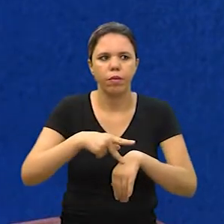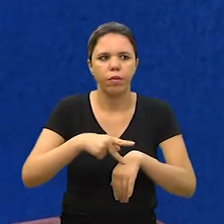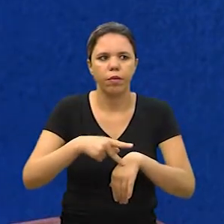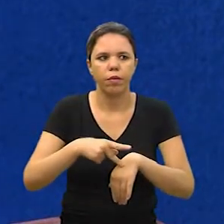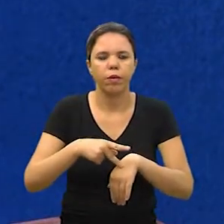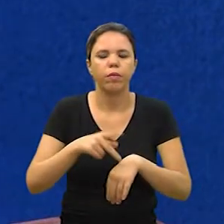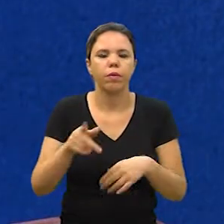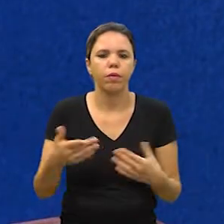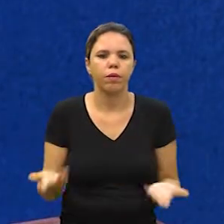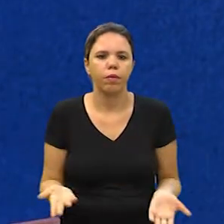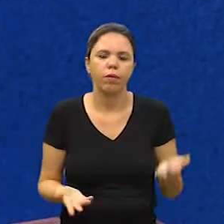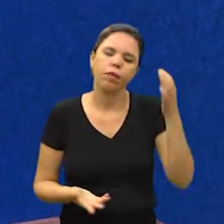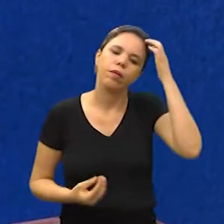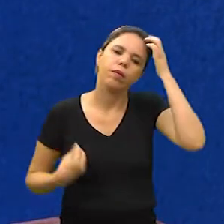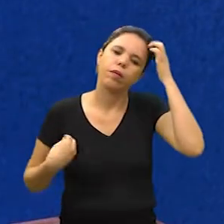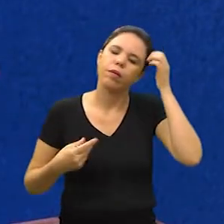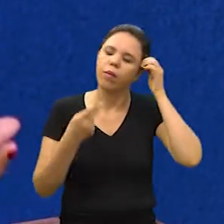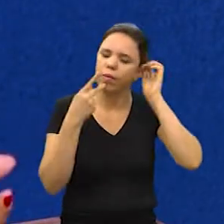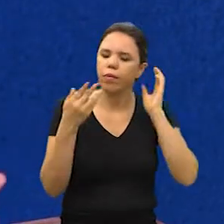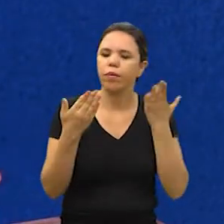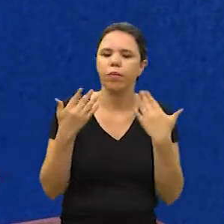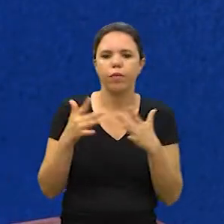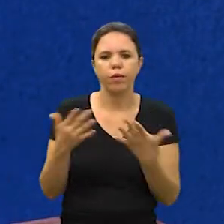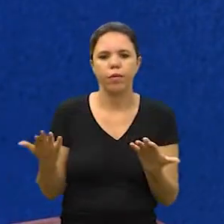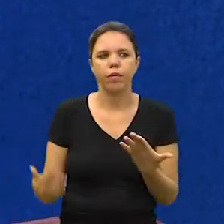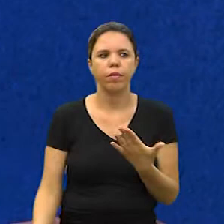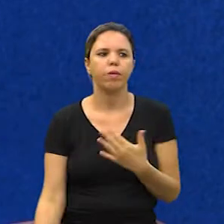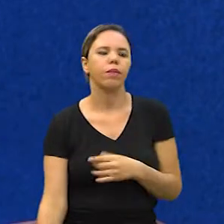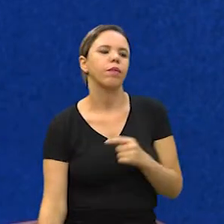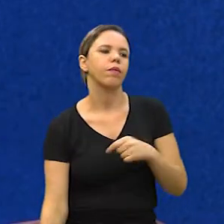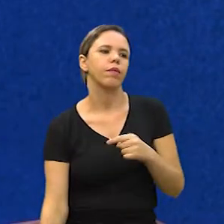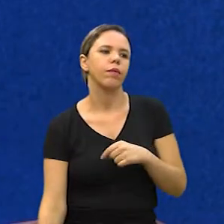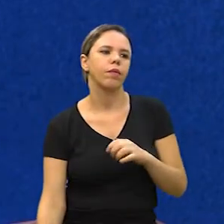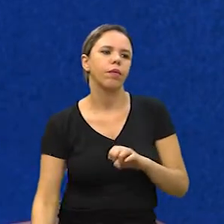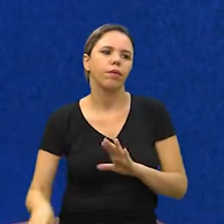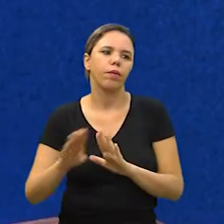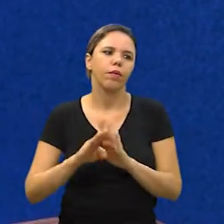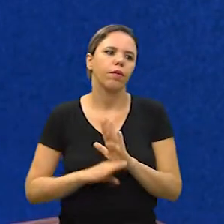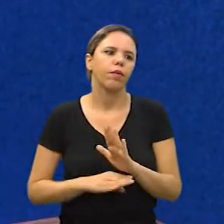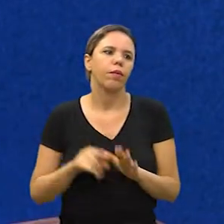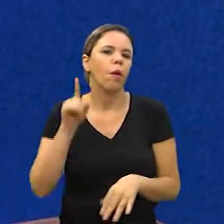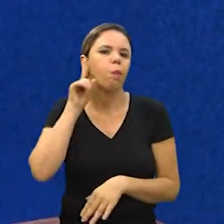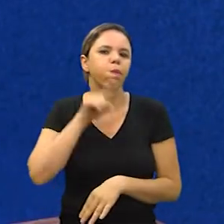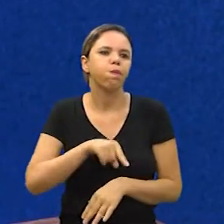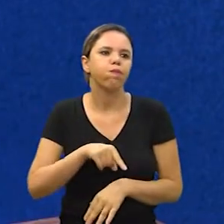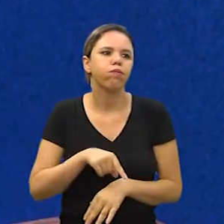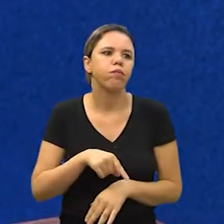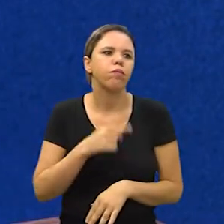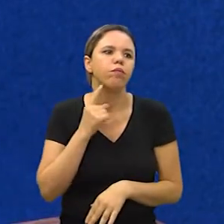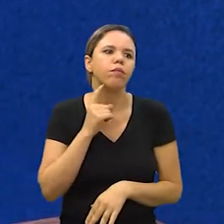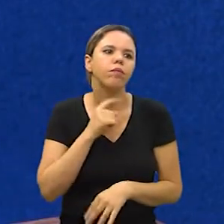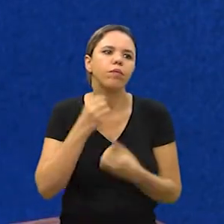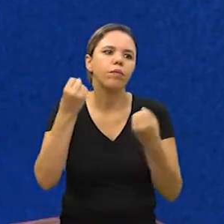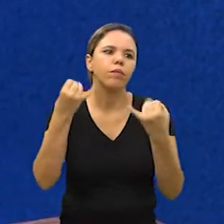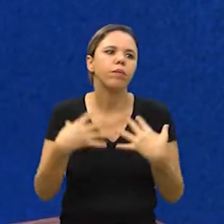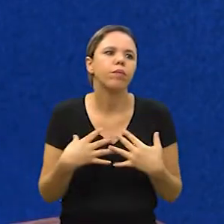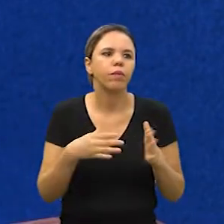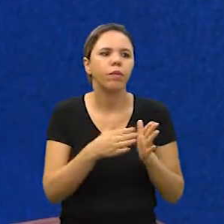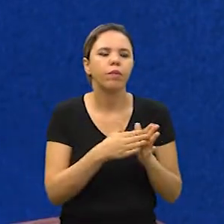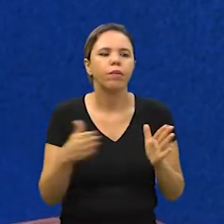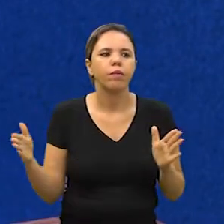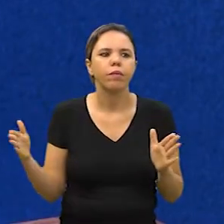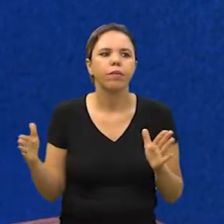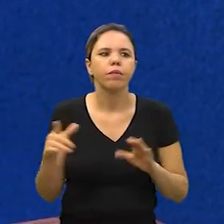país. Ele que inclusive está falando com a gente hoje no nosso programa diretamente dos Estados Unidos, vai contar sobre